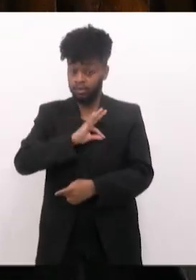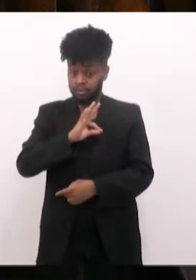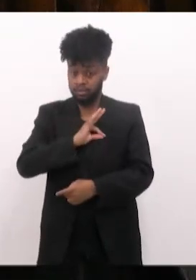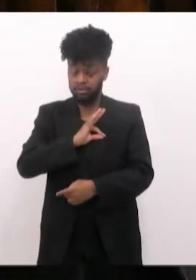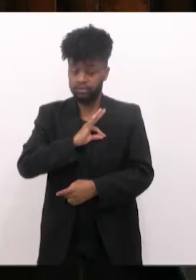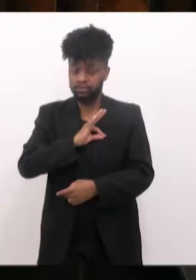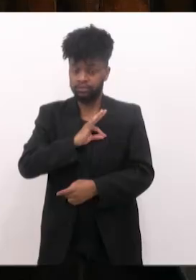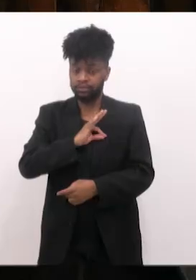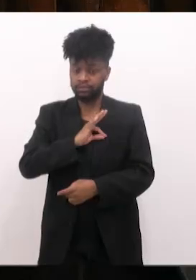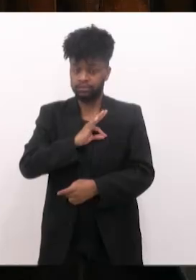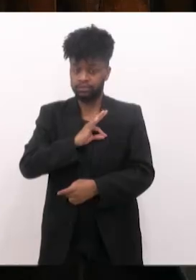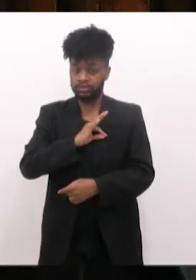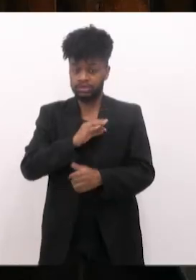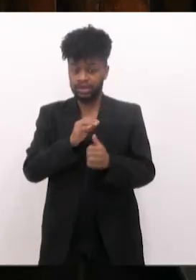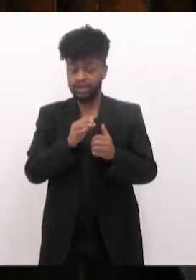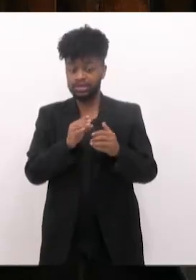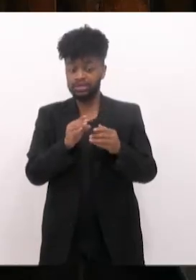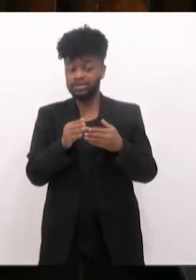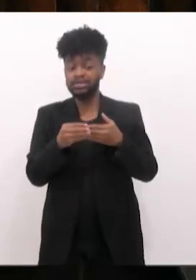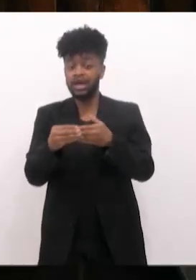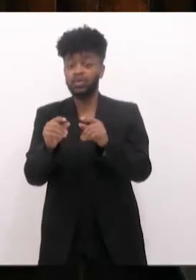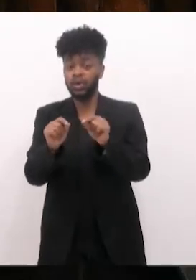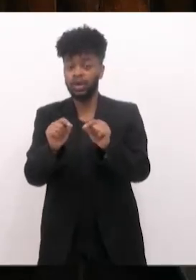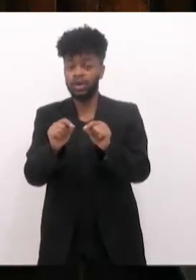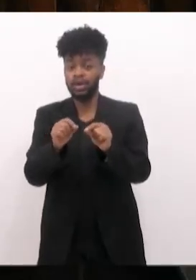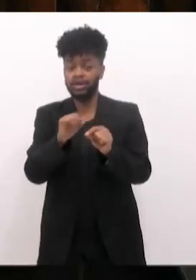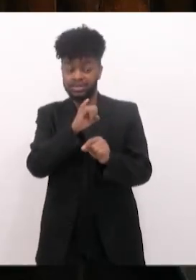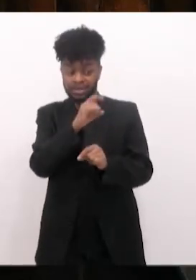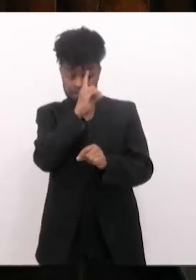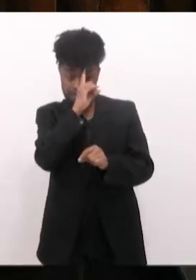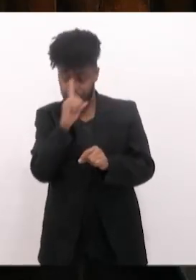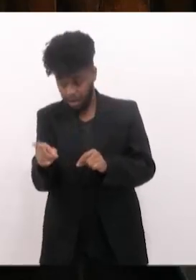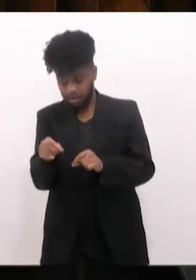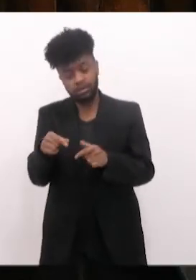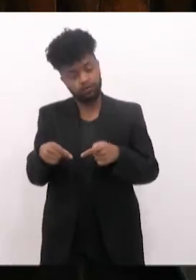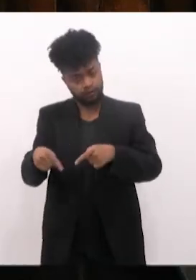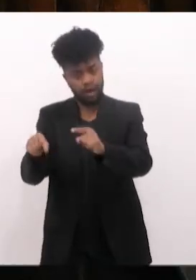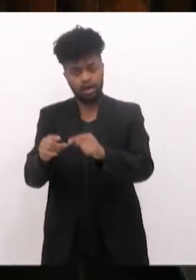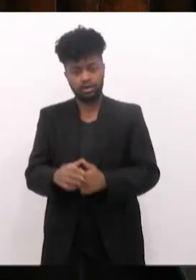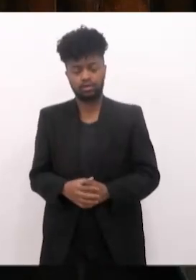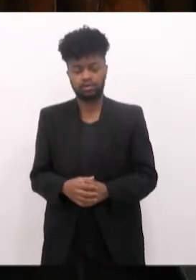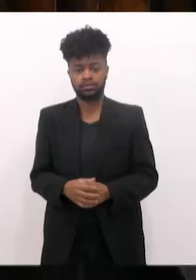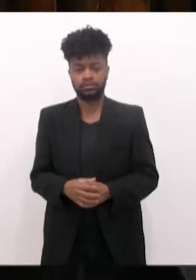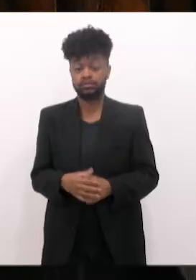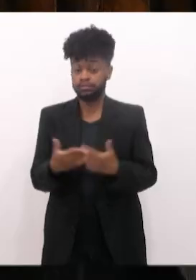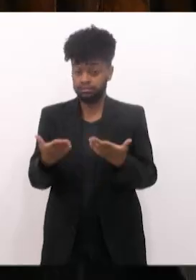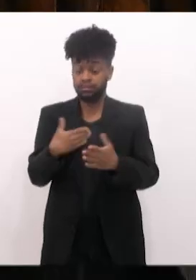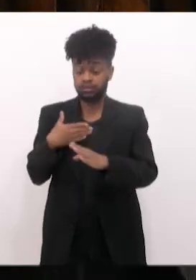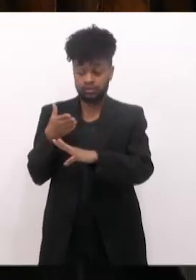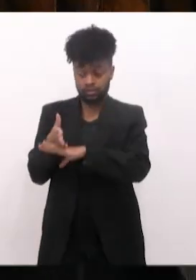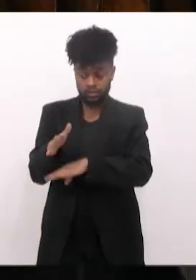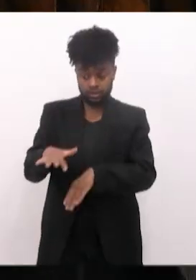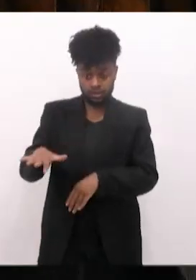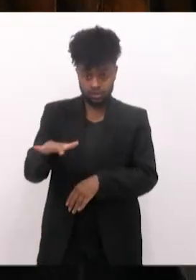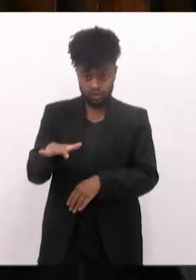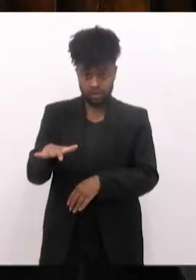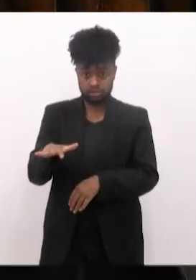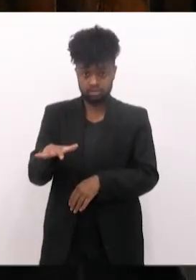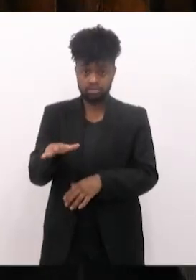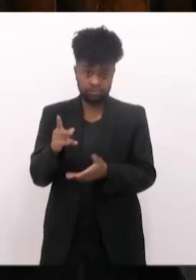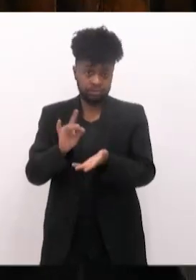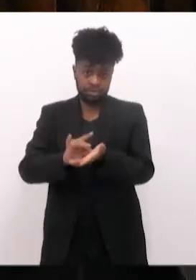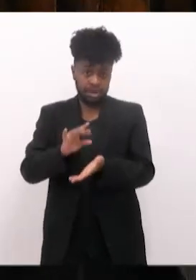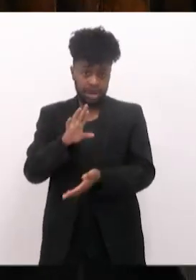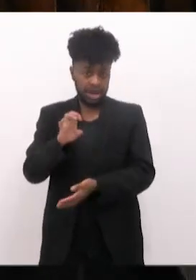seguem ordens de um comando. E aí, fui até lá. Na reta realmente